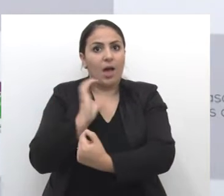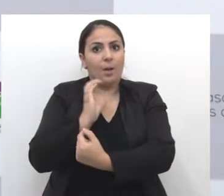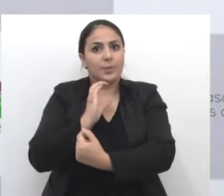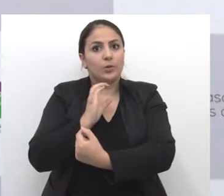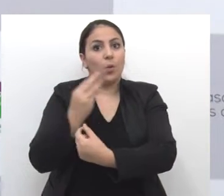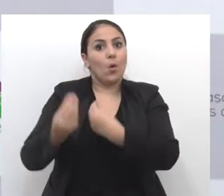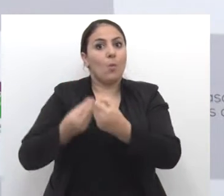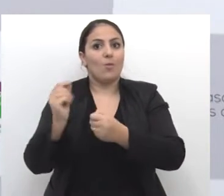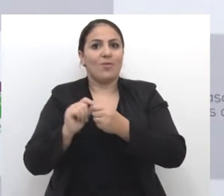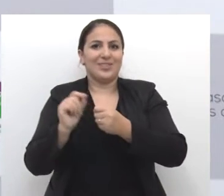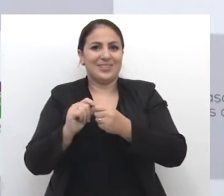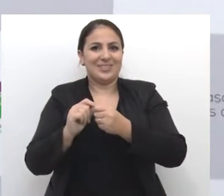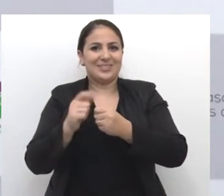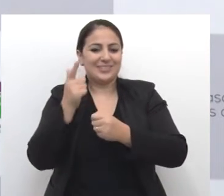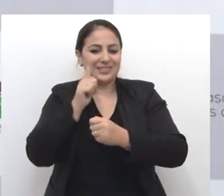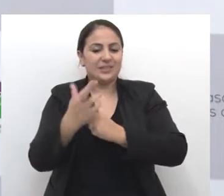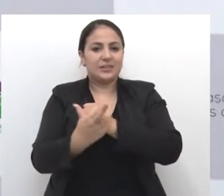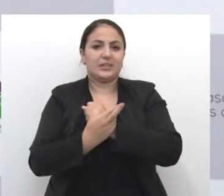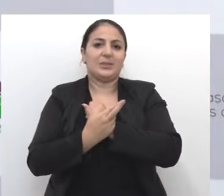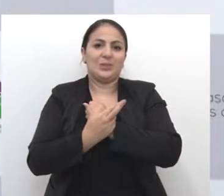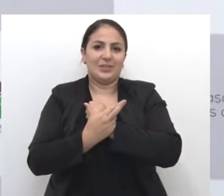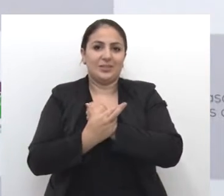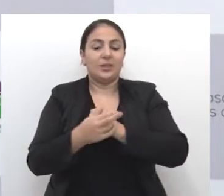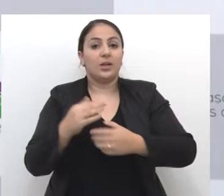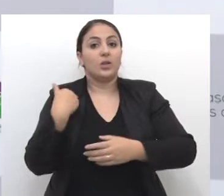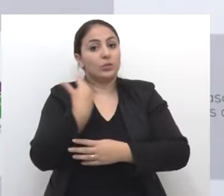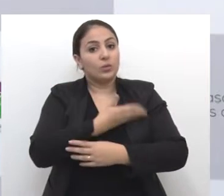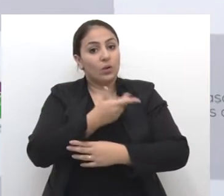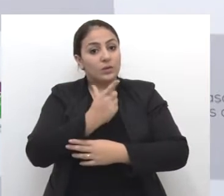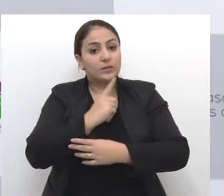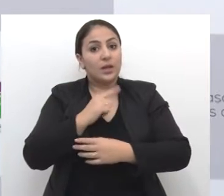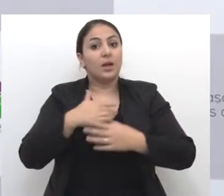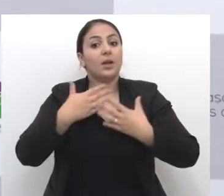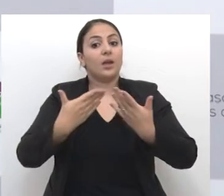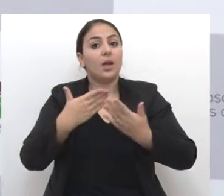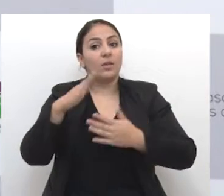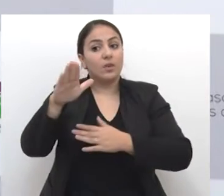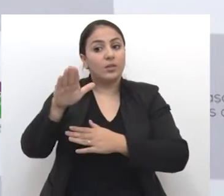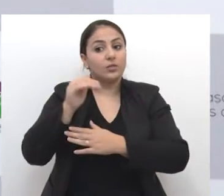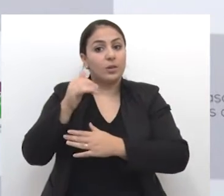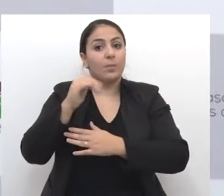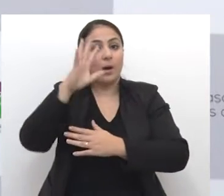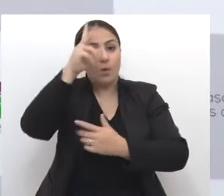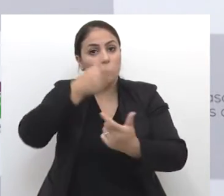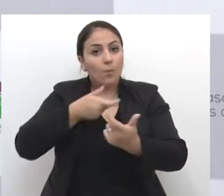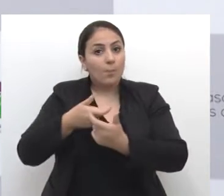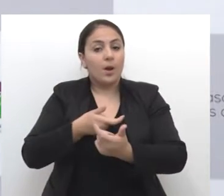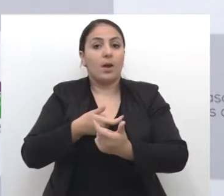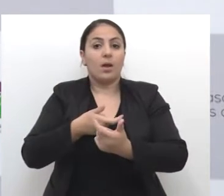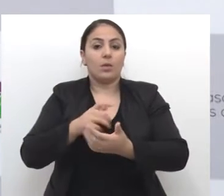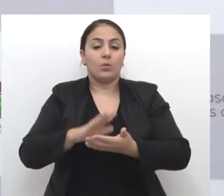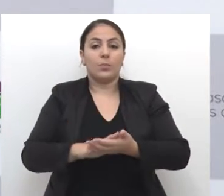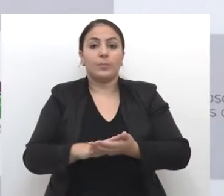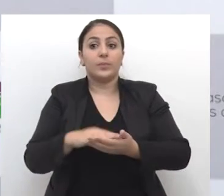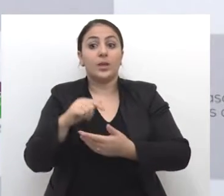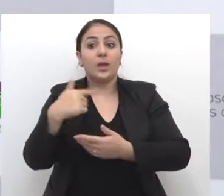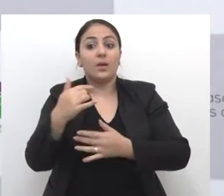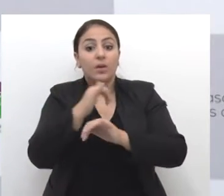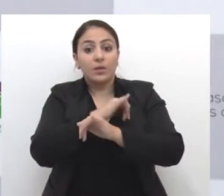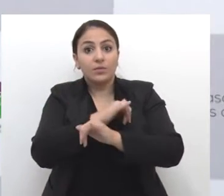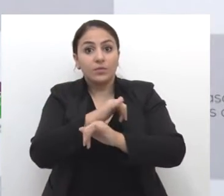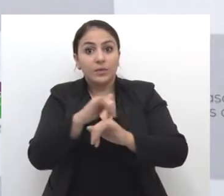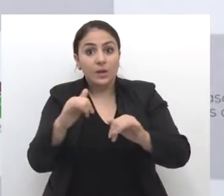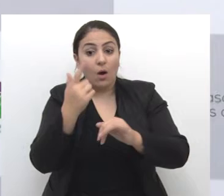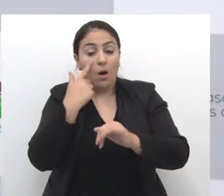qualificado e que realmente traga segurança. Então nós temos desde quem vai acionar o Corpo de Bombeiros para essa emergência, quem vai sinalizar